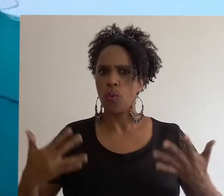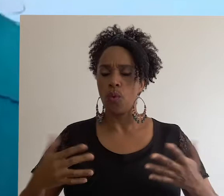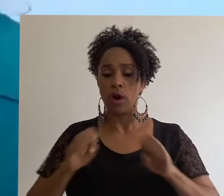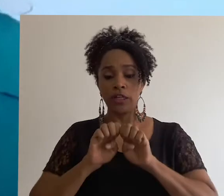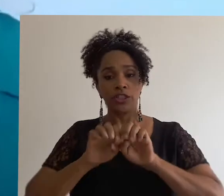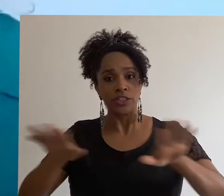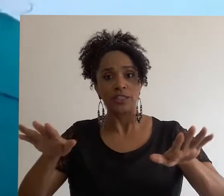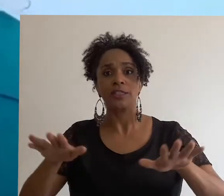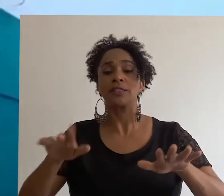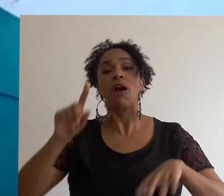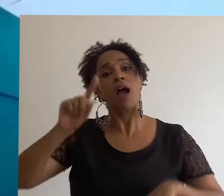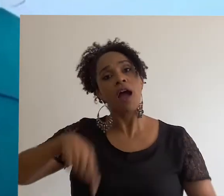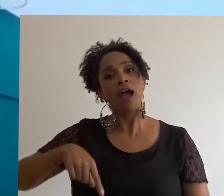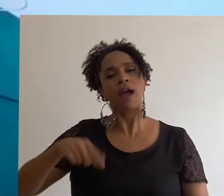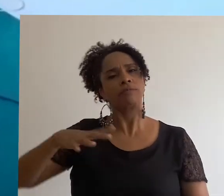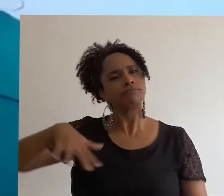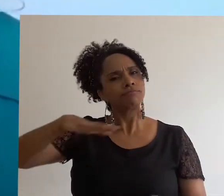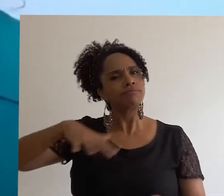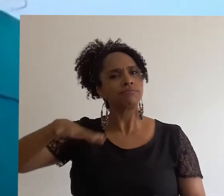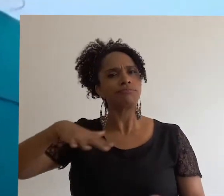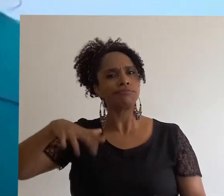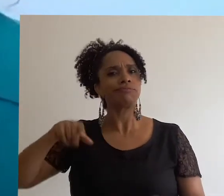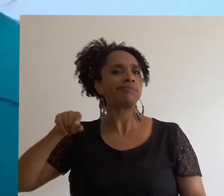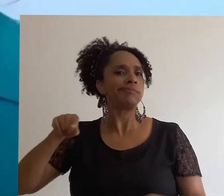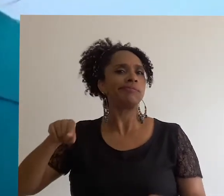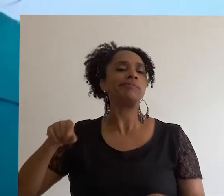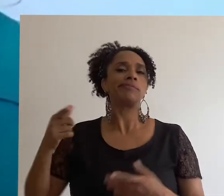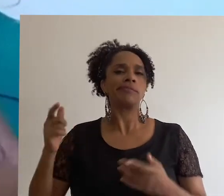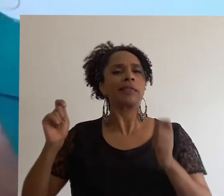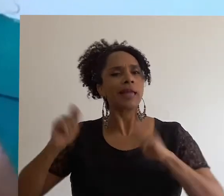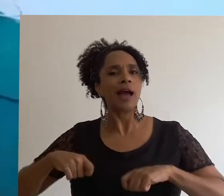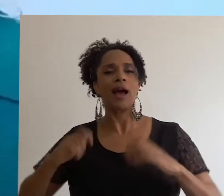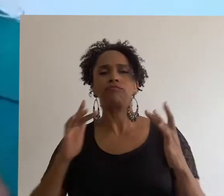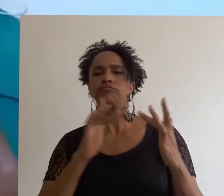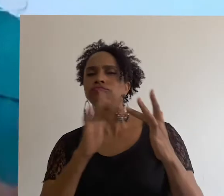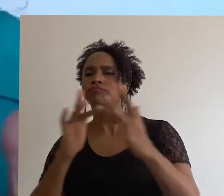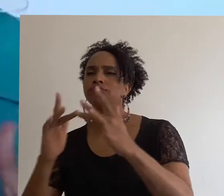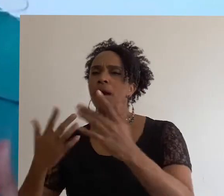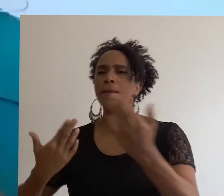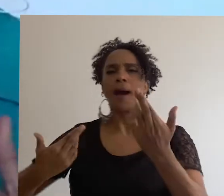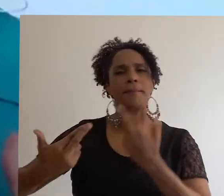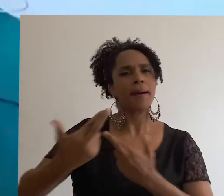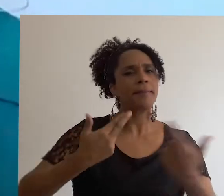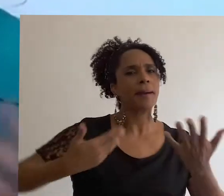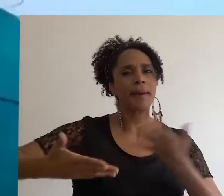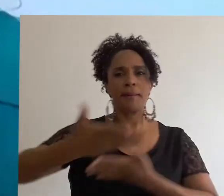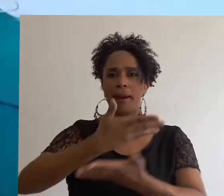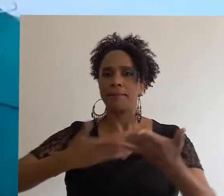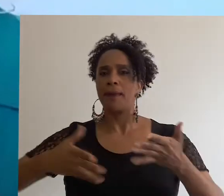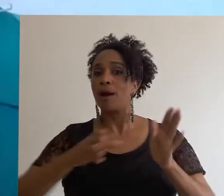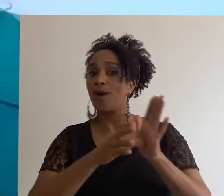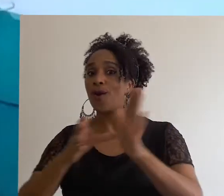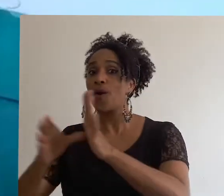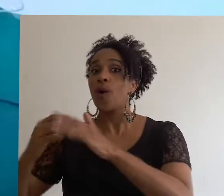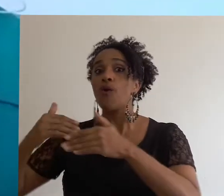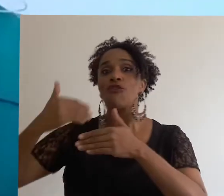E a extensão, né? É uma área que tem, por excelência, essa característica de ser a interface mais próxima mesmo de